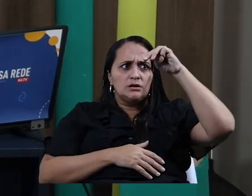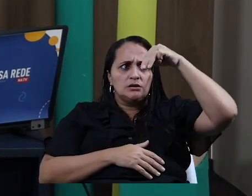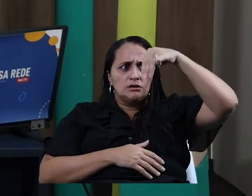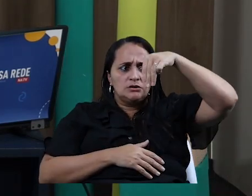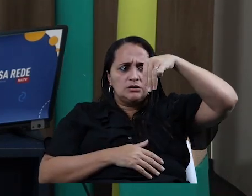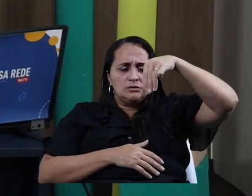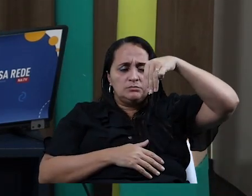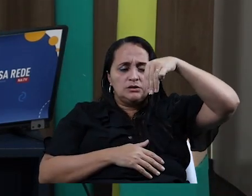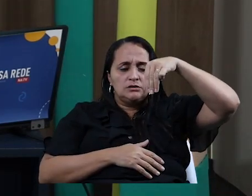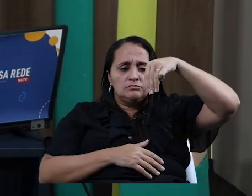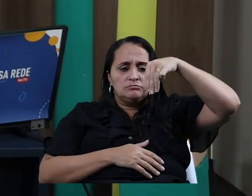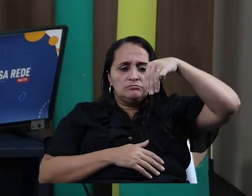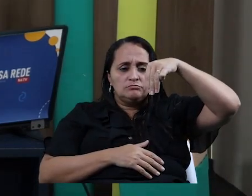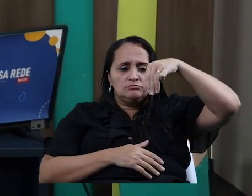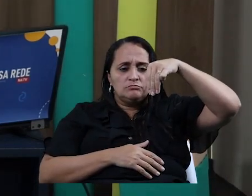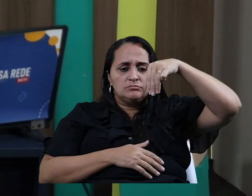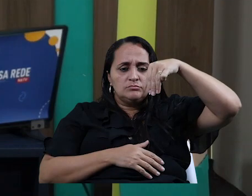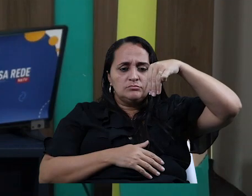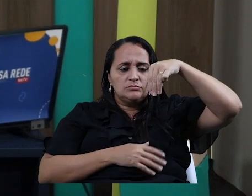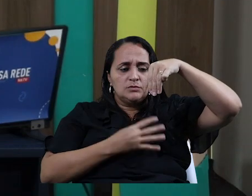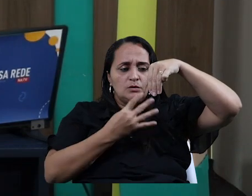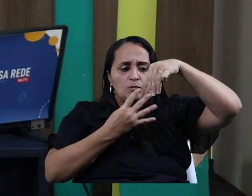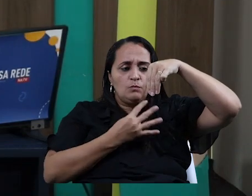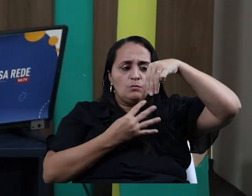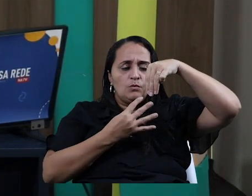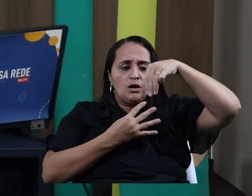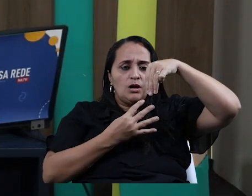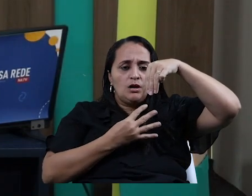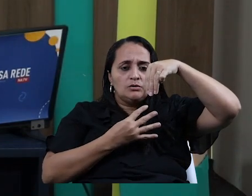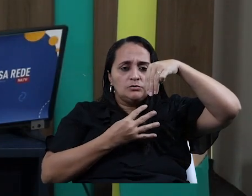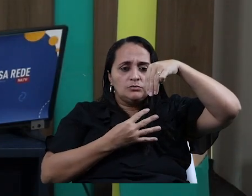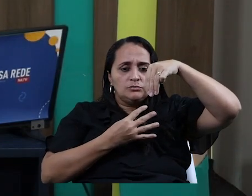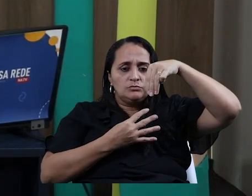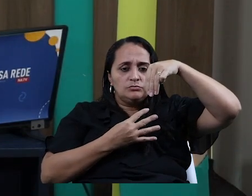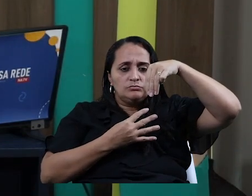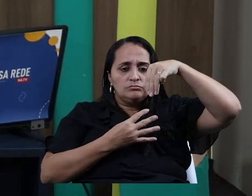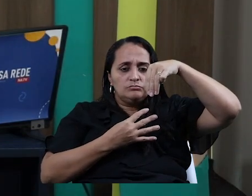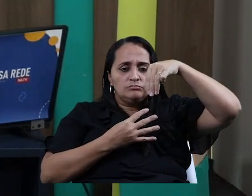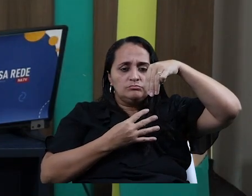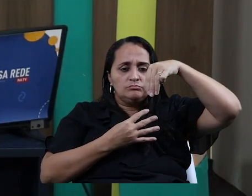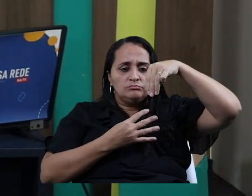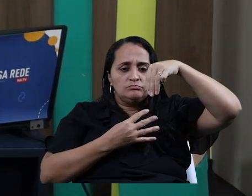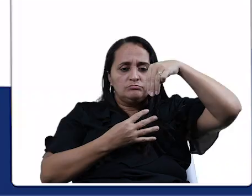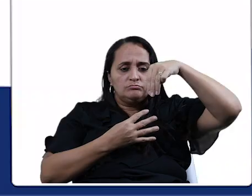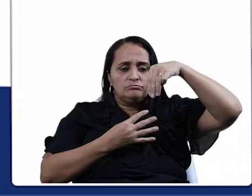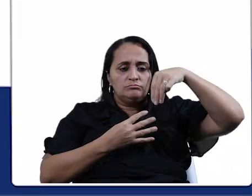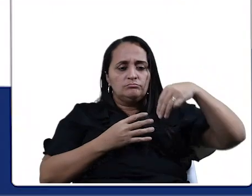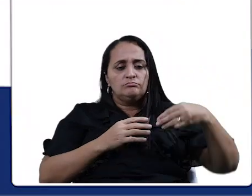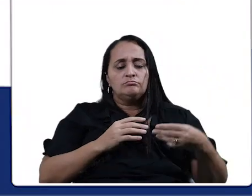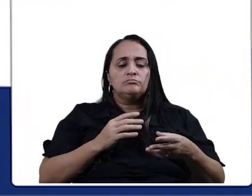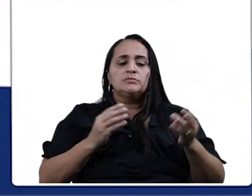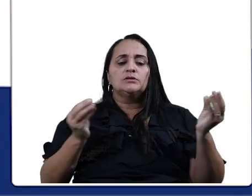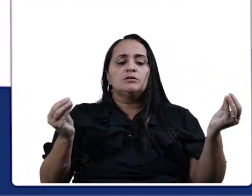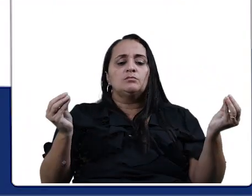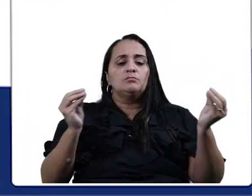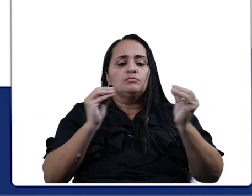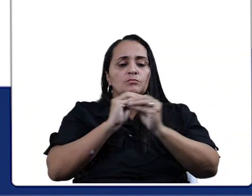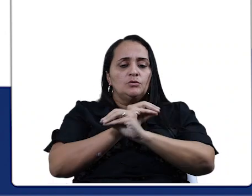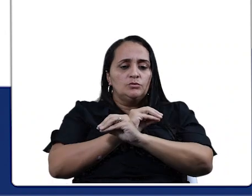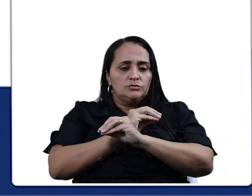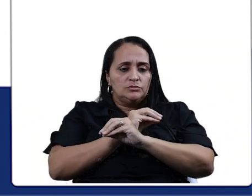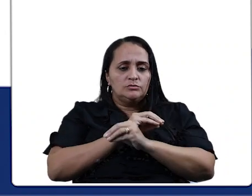milhar CM, 4 argolinhas, olha o CM aqui, ele é que tinha que estar aqui, ele junto